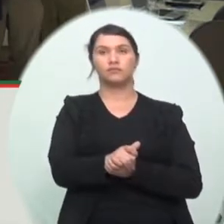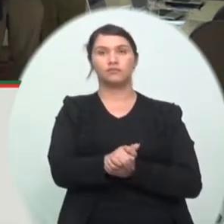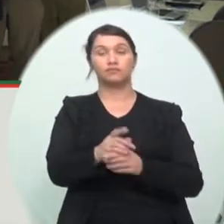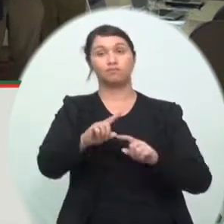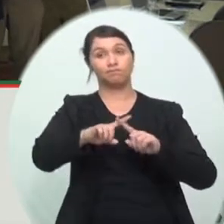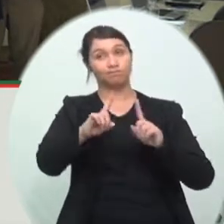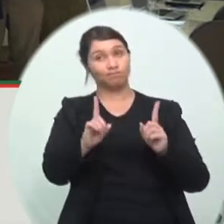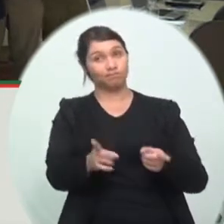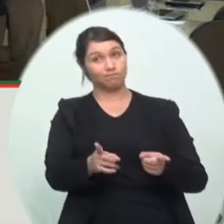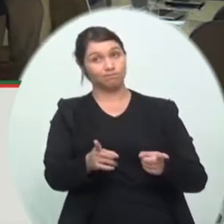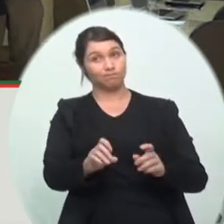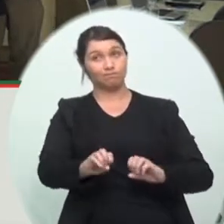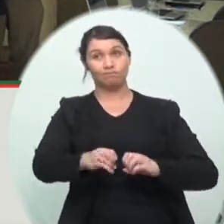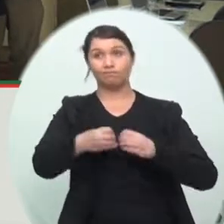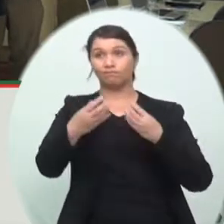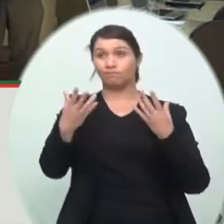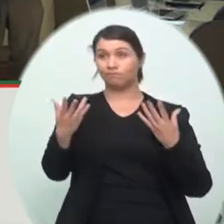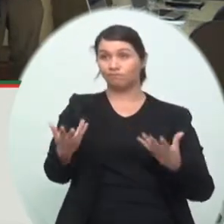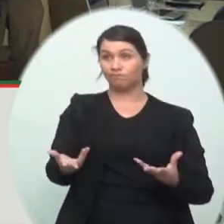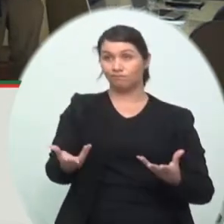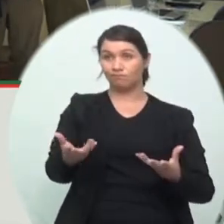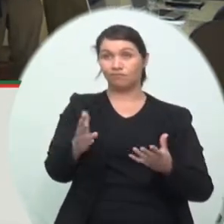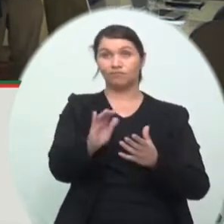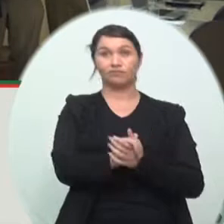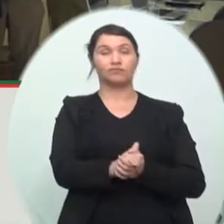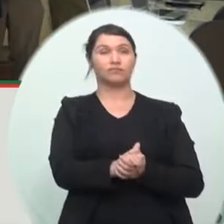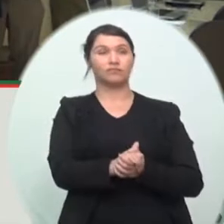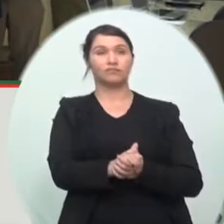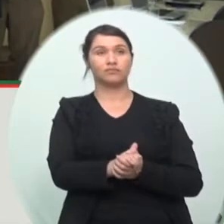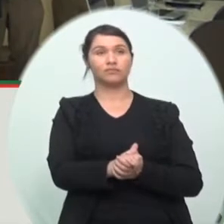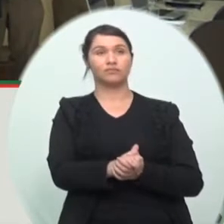mas veio essa oportunidade de vir para Criciúma.